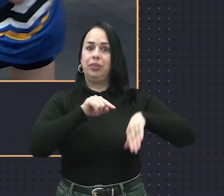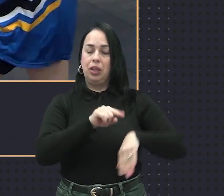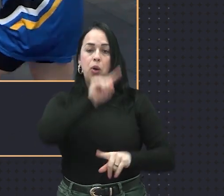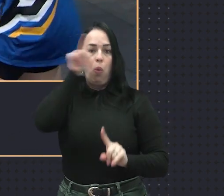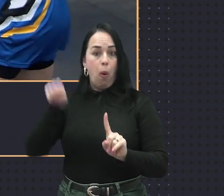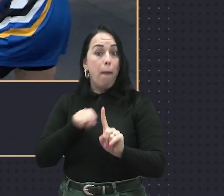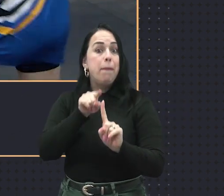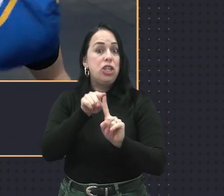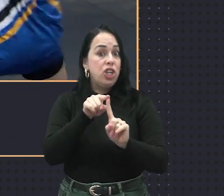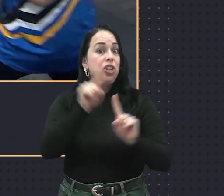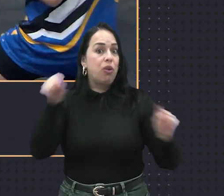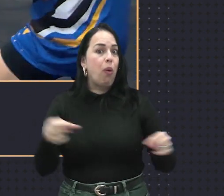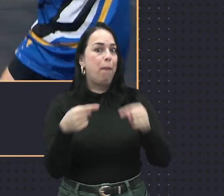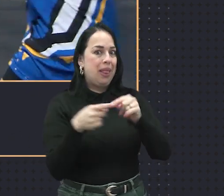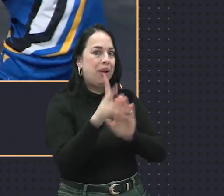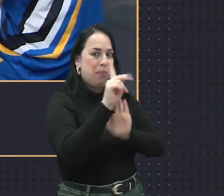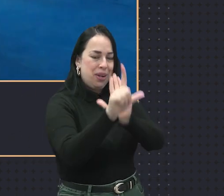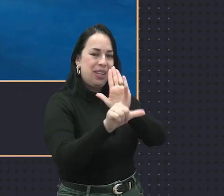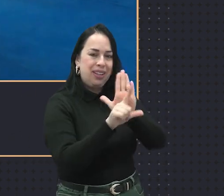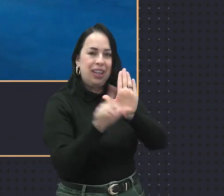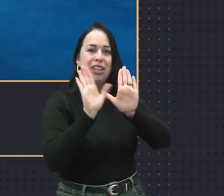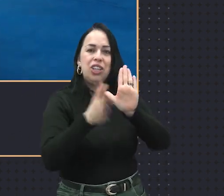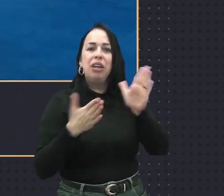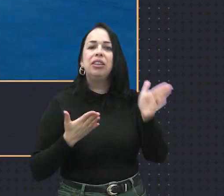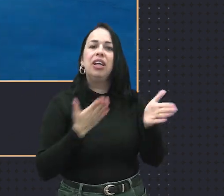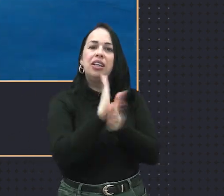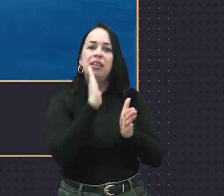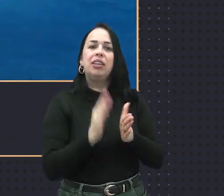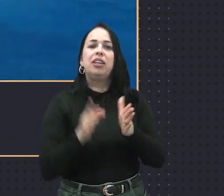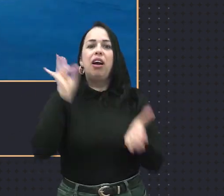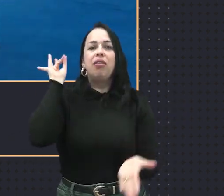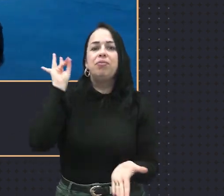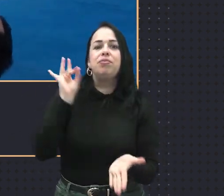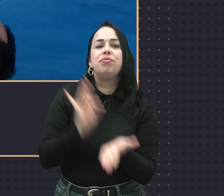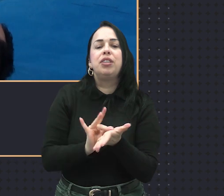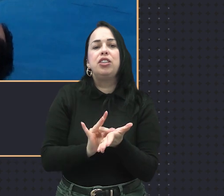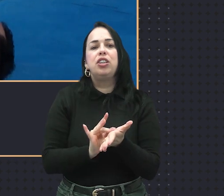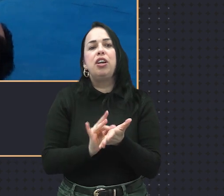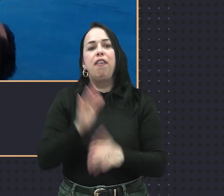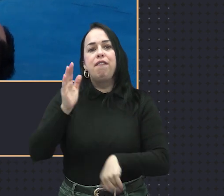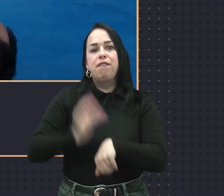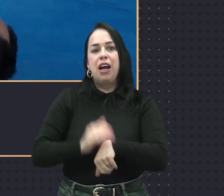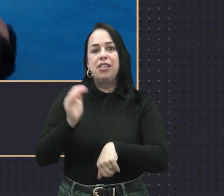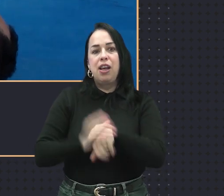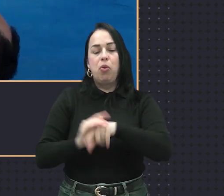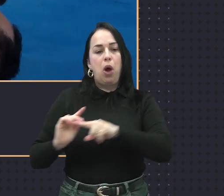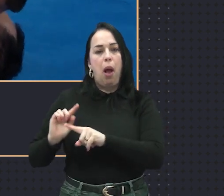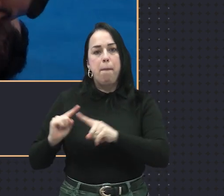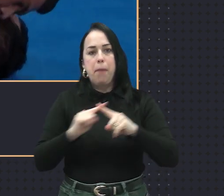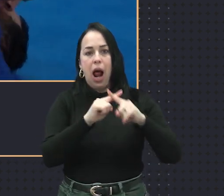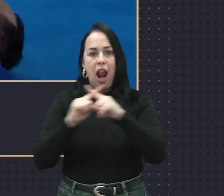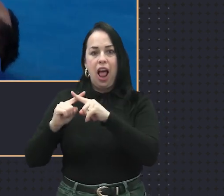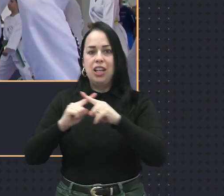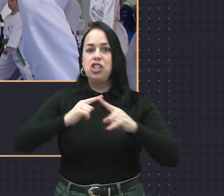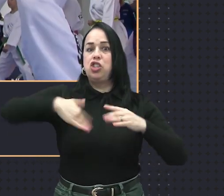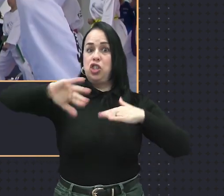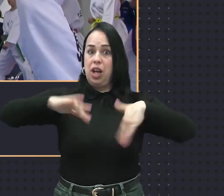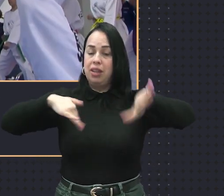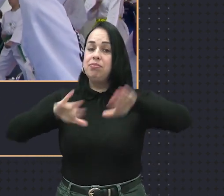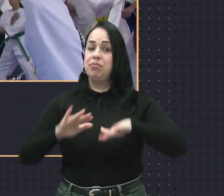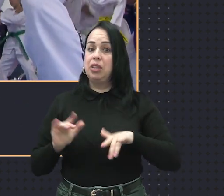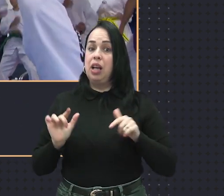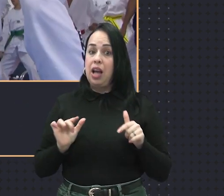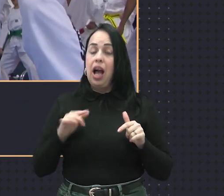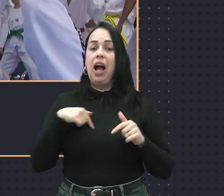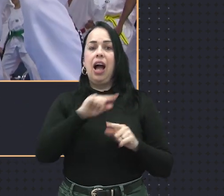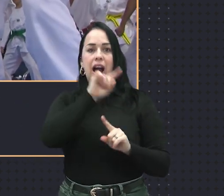o objetivo de uma lei aprovada na Câmara que oficializa no município a realização de uma maratona de artes marciais. A